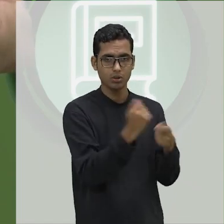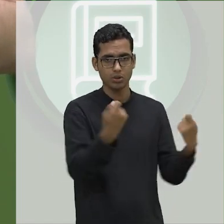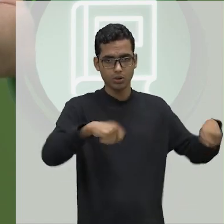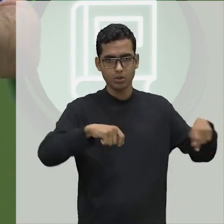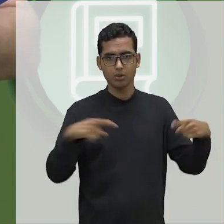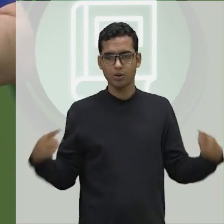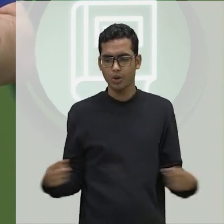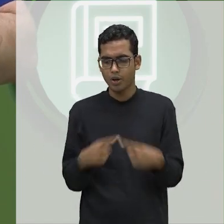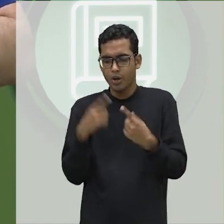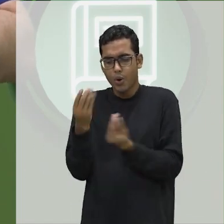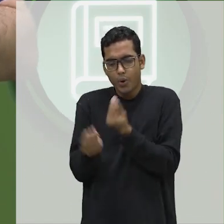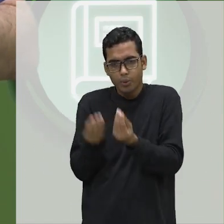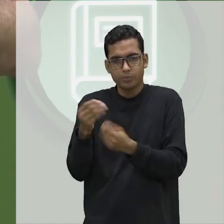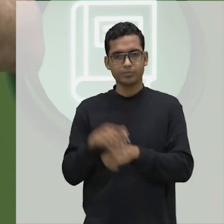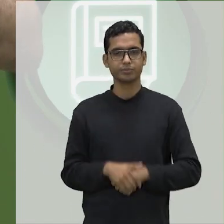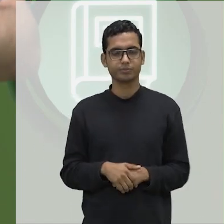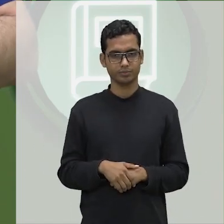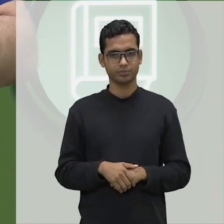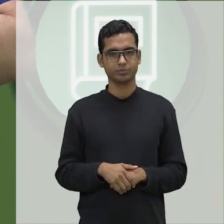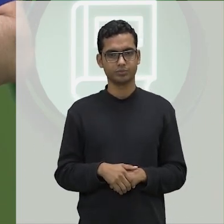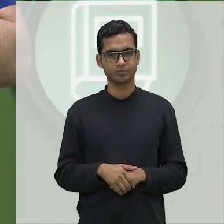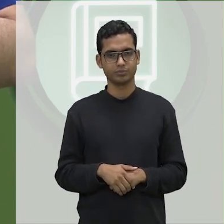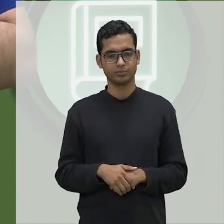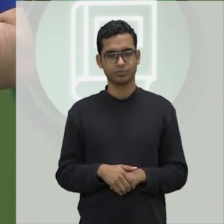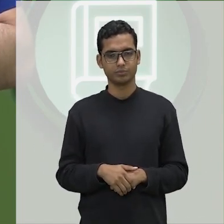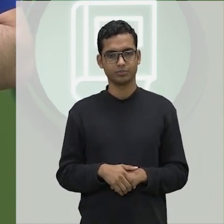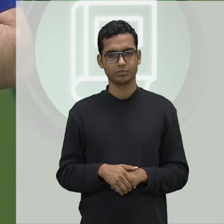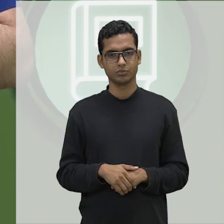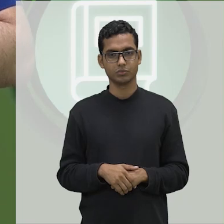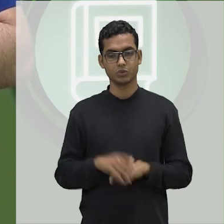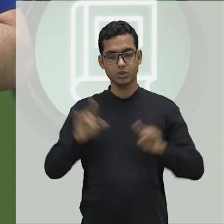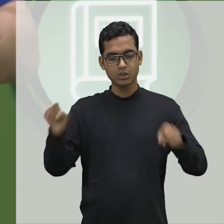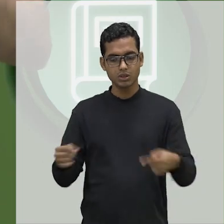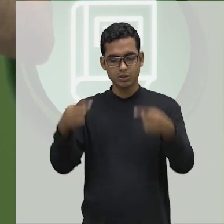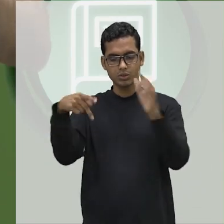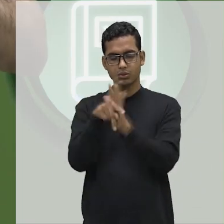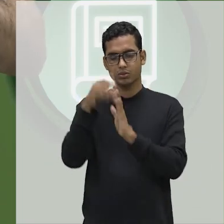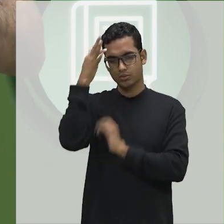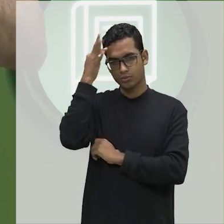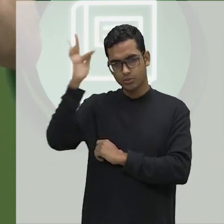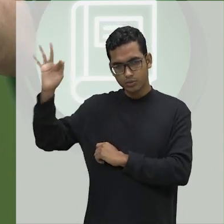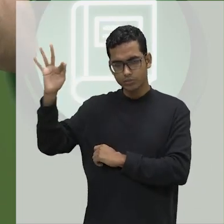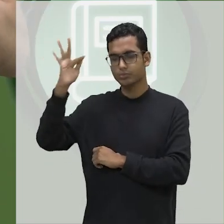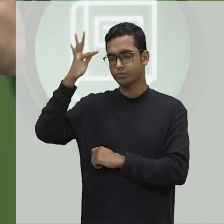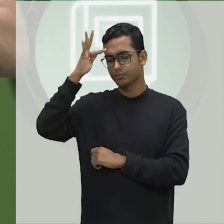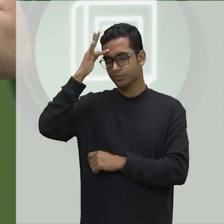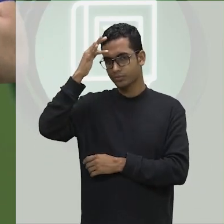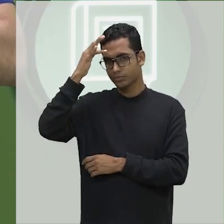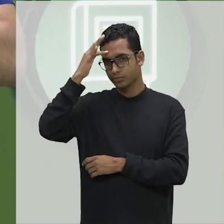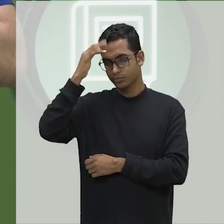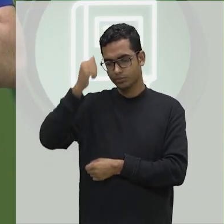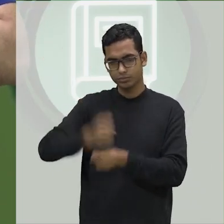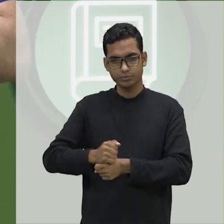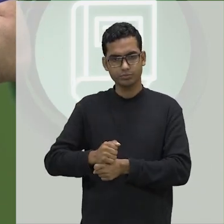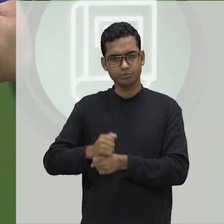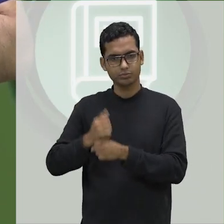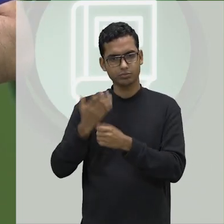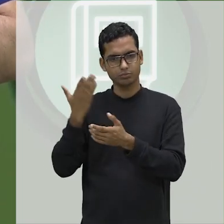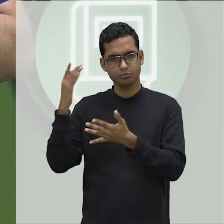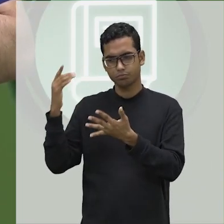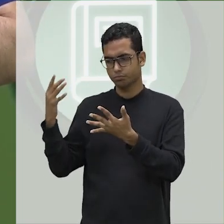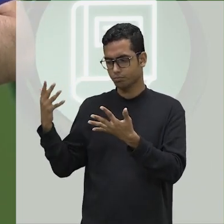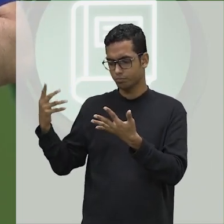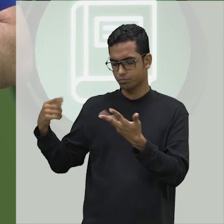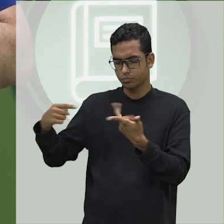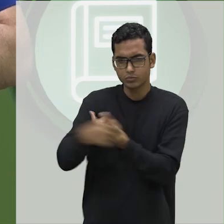microscópico? Essa é um desafio também da filosofia da física, tá certo? Olha só, tudo isso que a gente está vendo aqui, nós